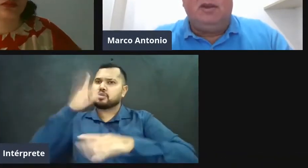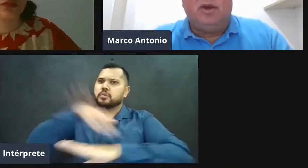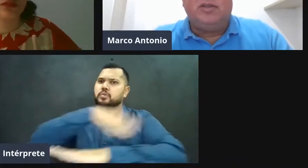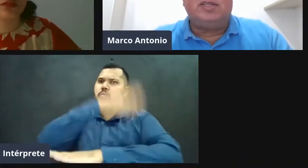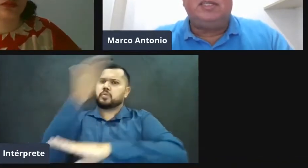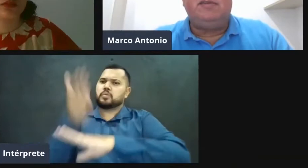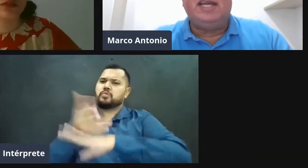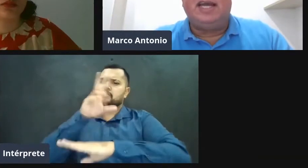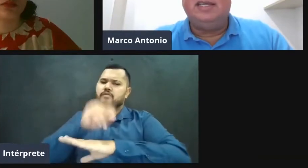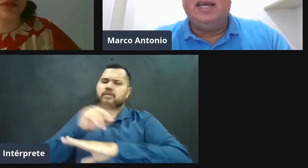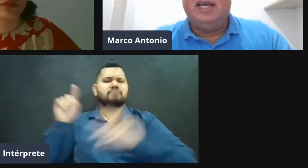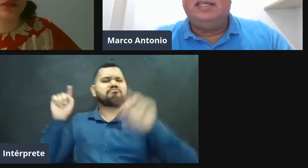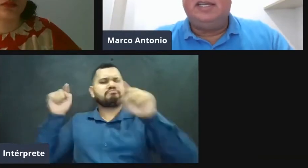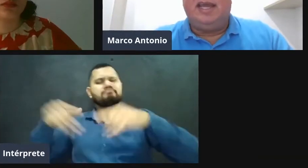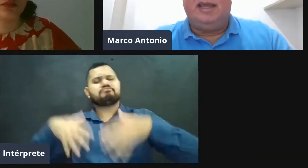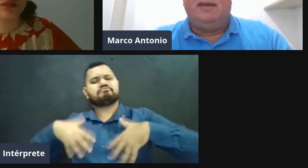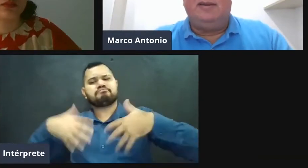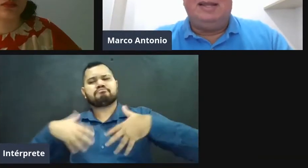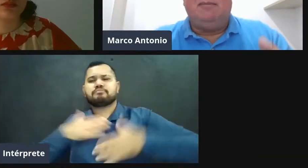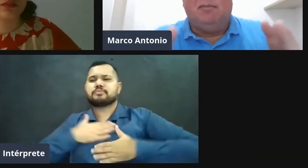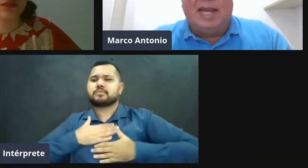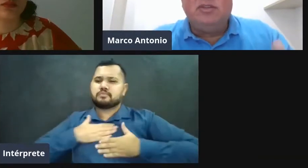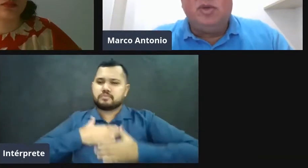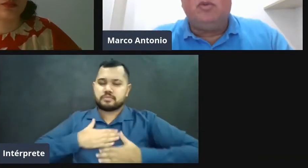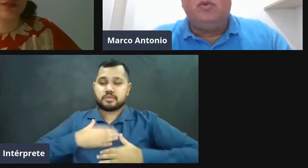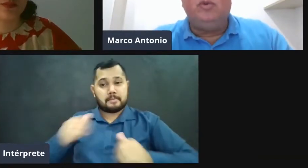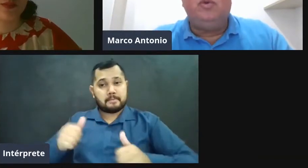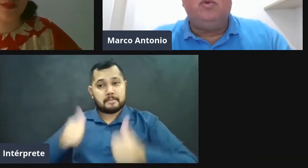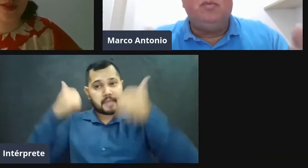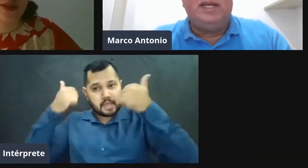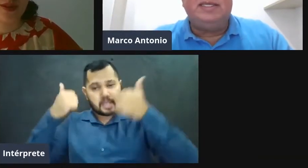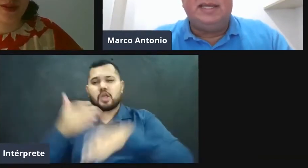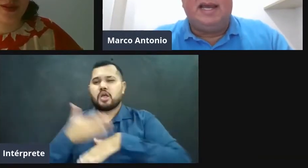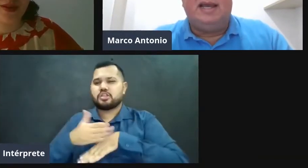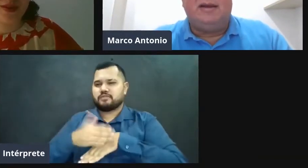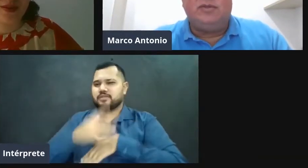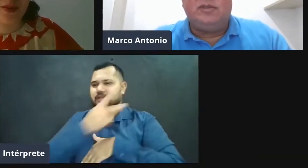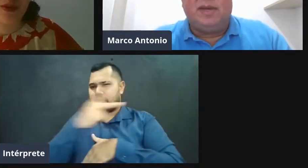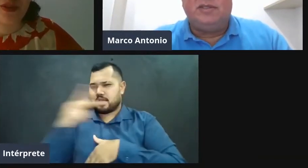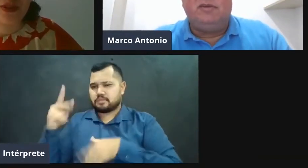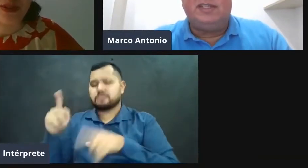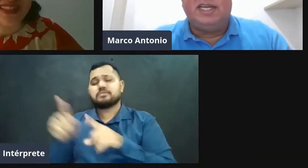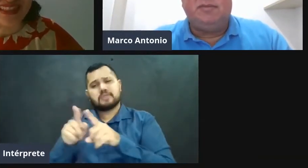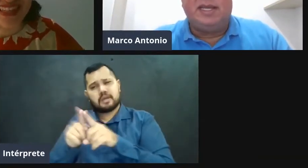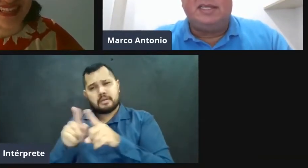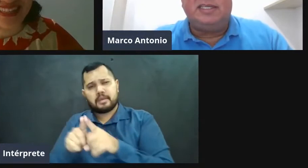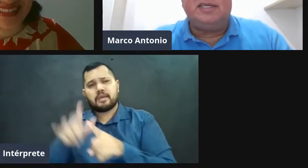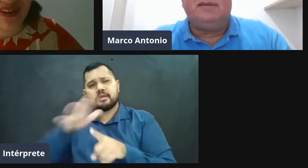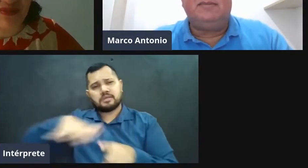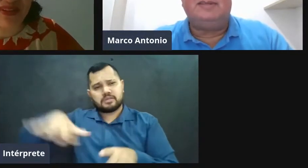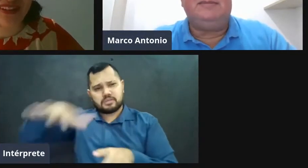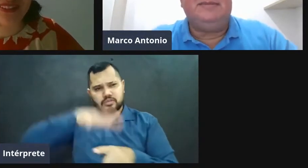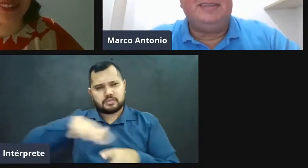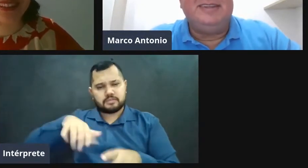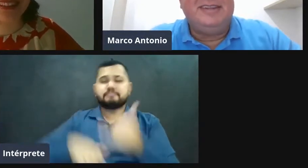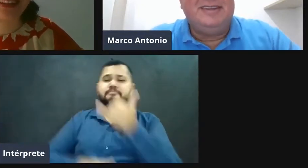possam realizar melhor as suas atividades. A gente quer, mais do que tudo, humanizar os espaços da universidade.